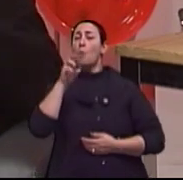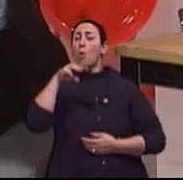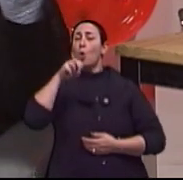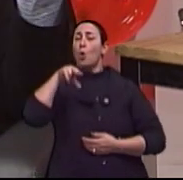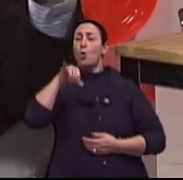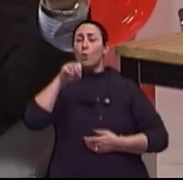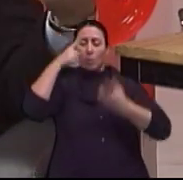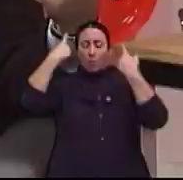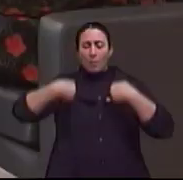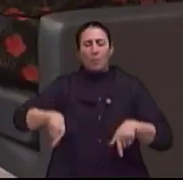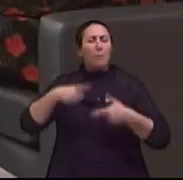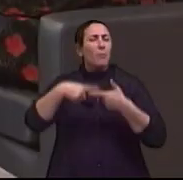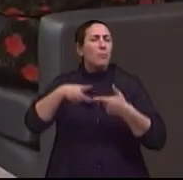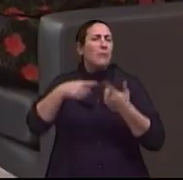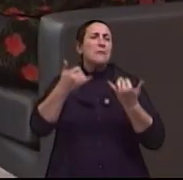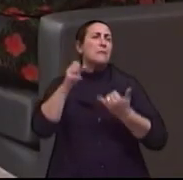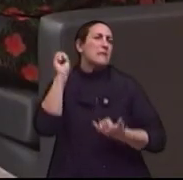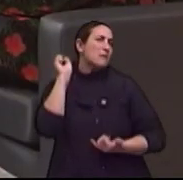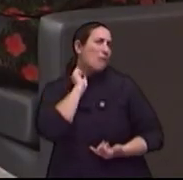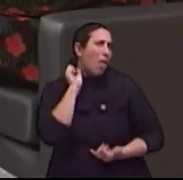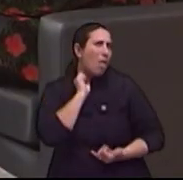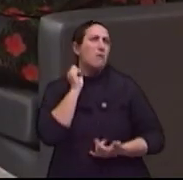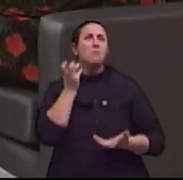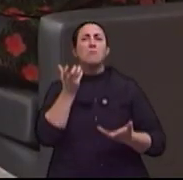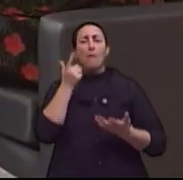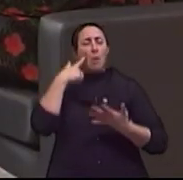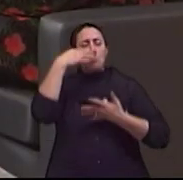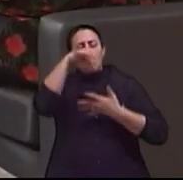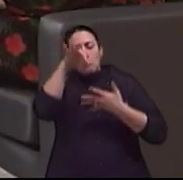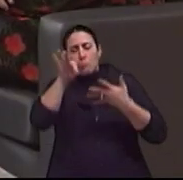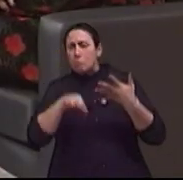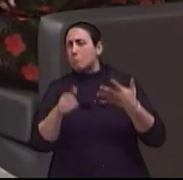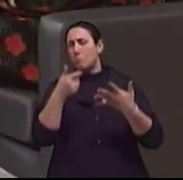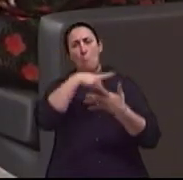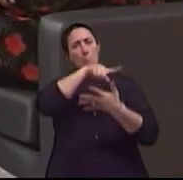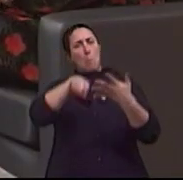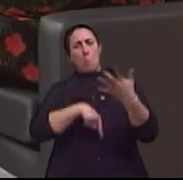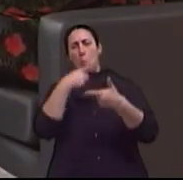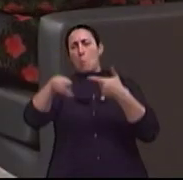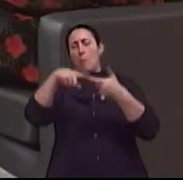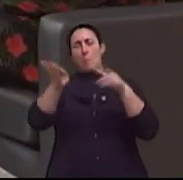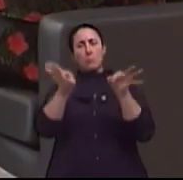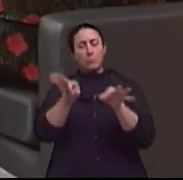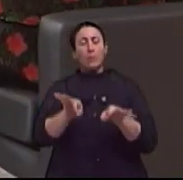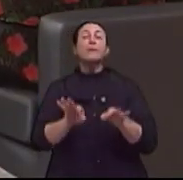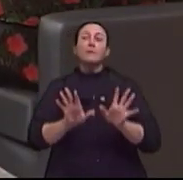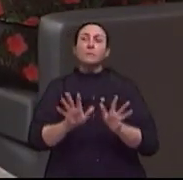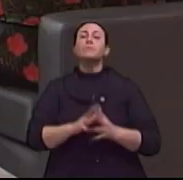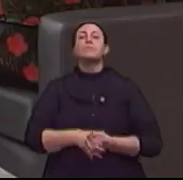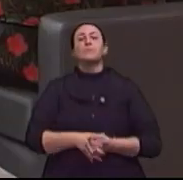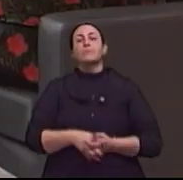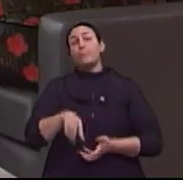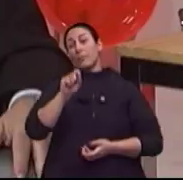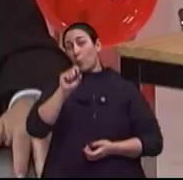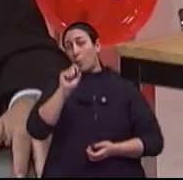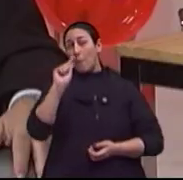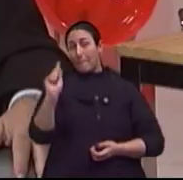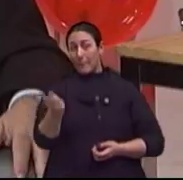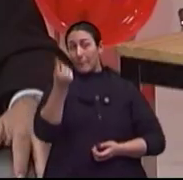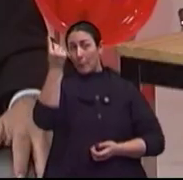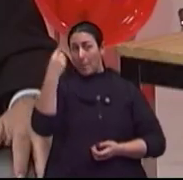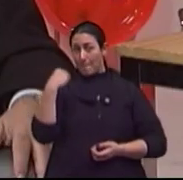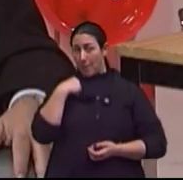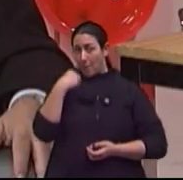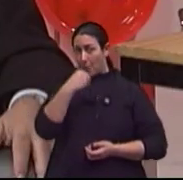exclui estress ansiedade aí se institui o tratamento primeiro lugar quanto primeiro o médico avalia o